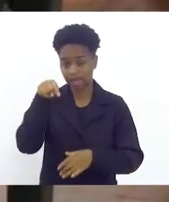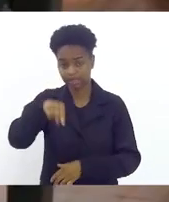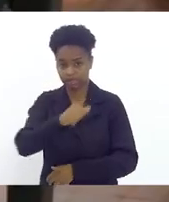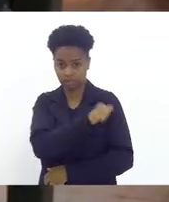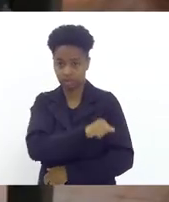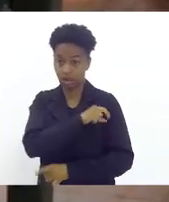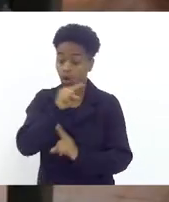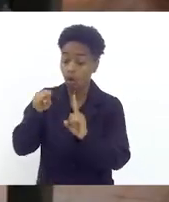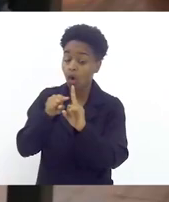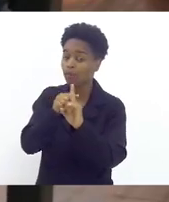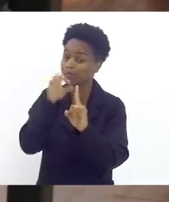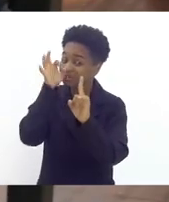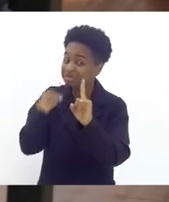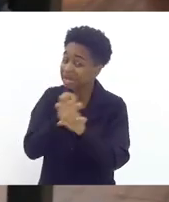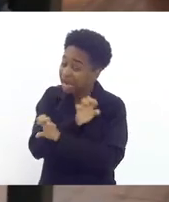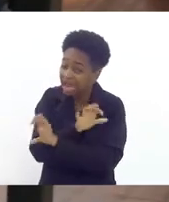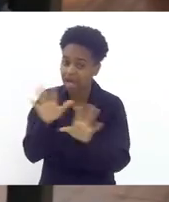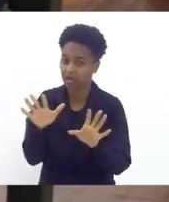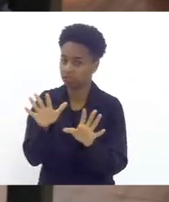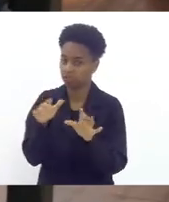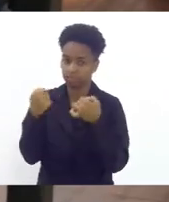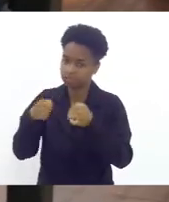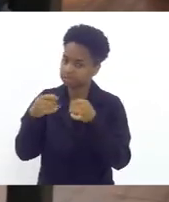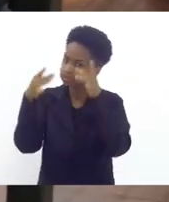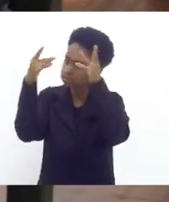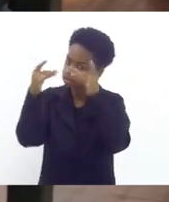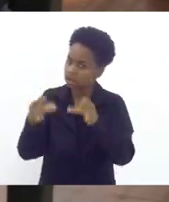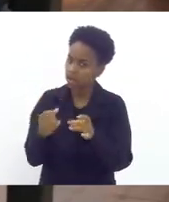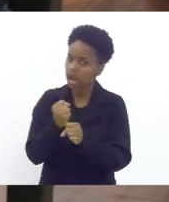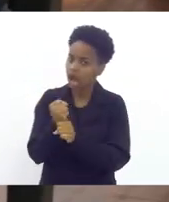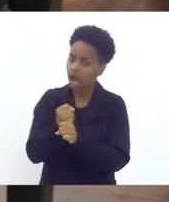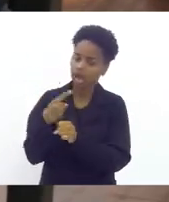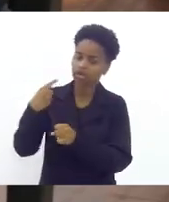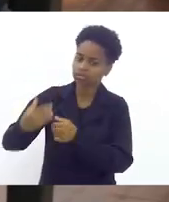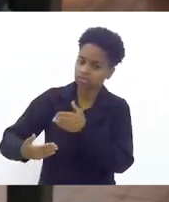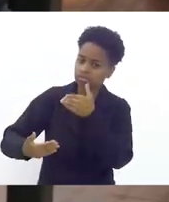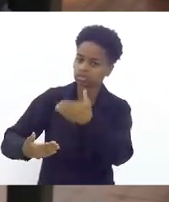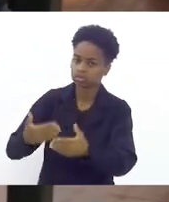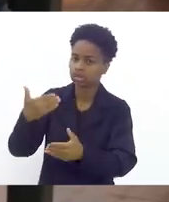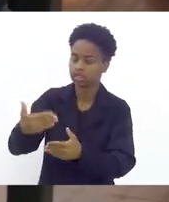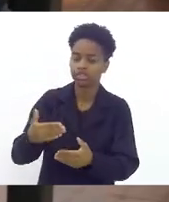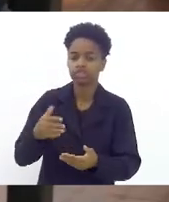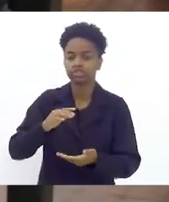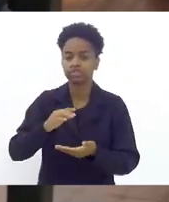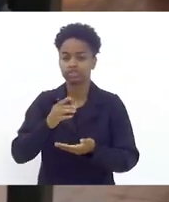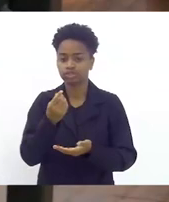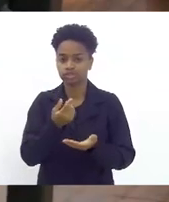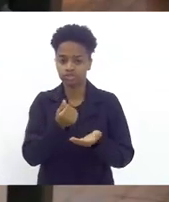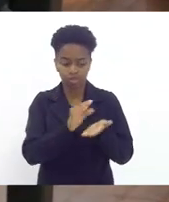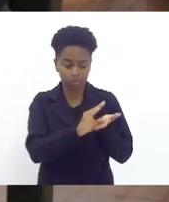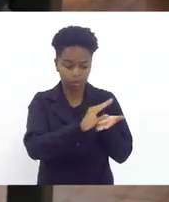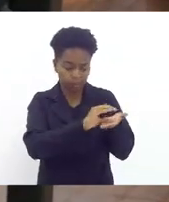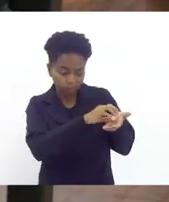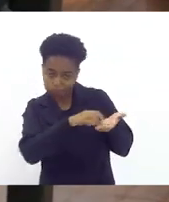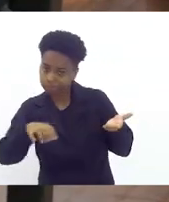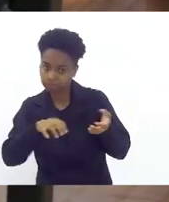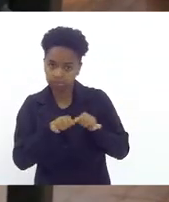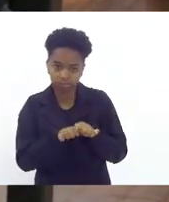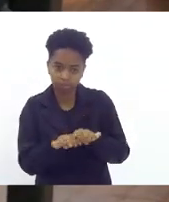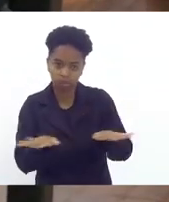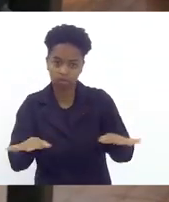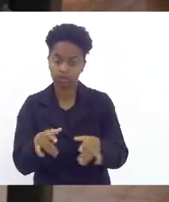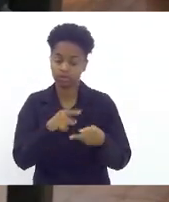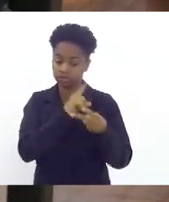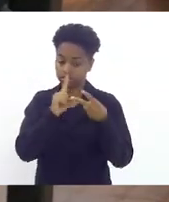metas sabe Maria metas bem definidas ano a ano de descentralização de recursos a segunda é que a gente